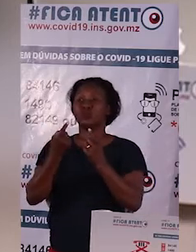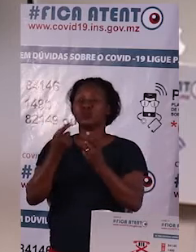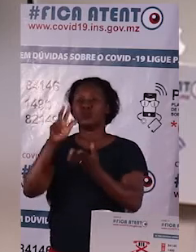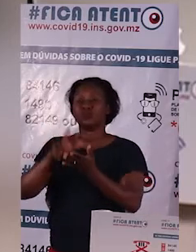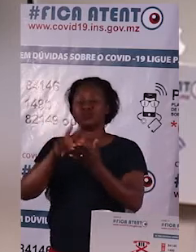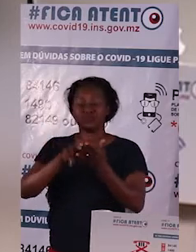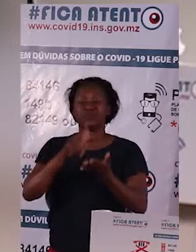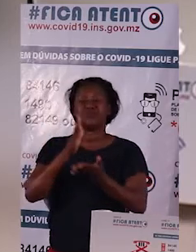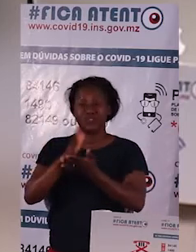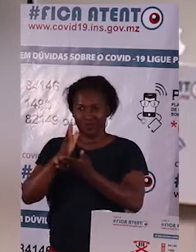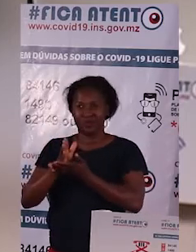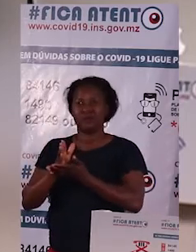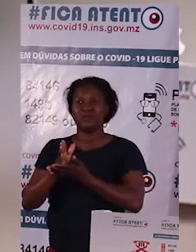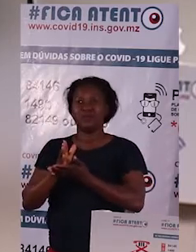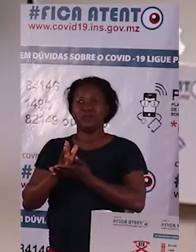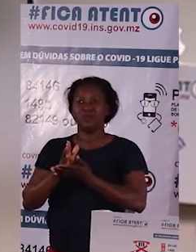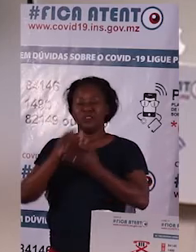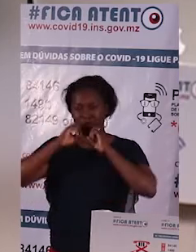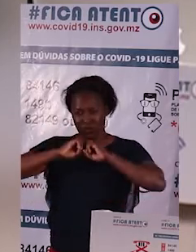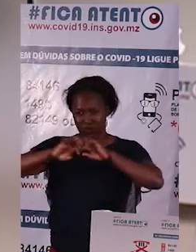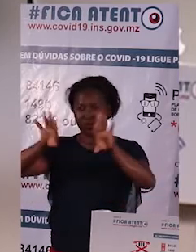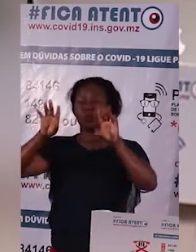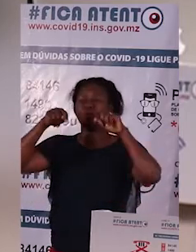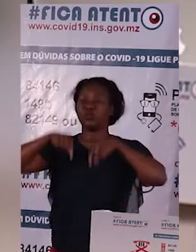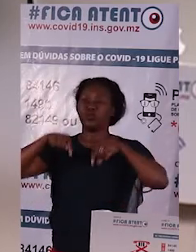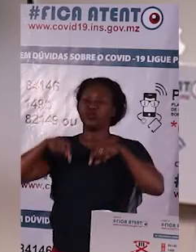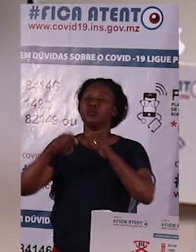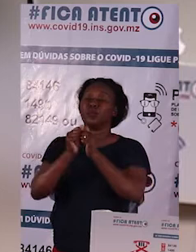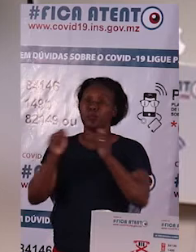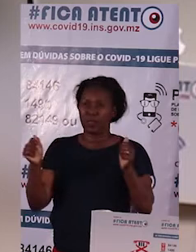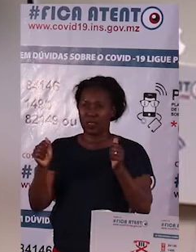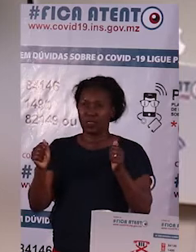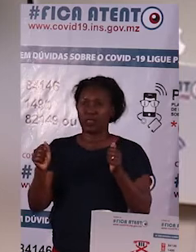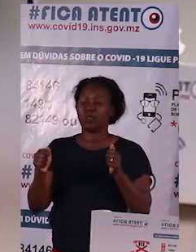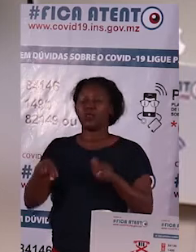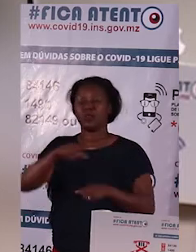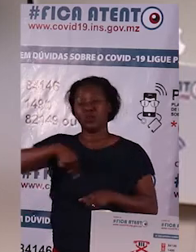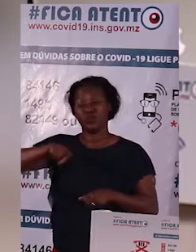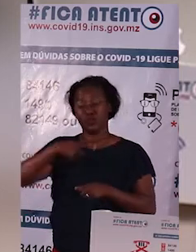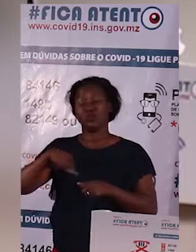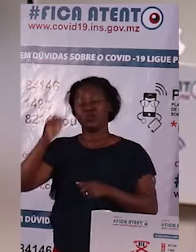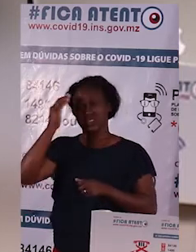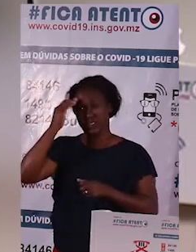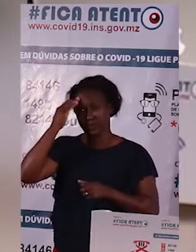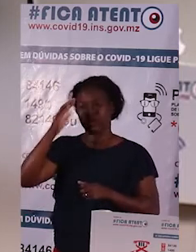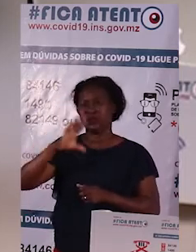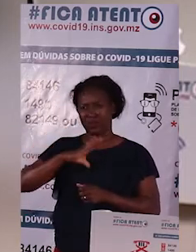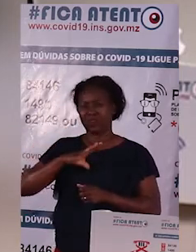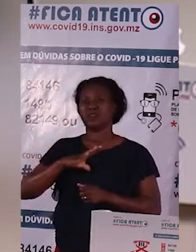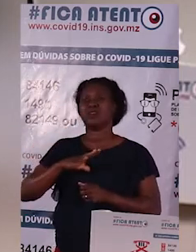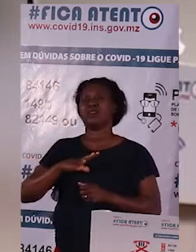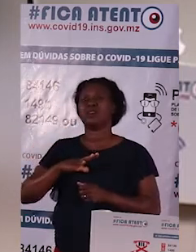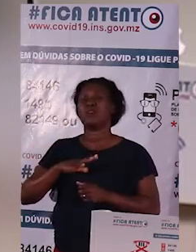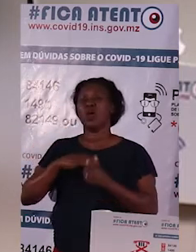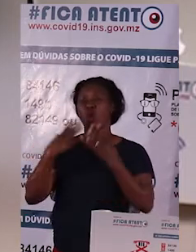76 casos confirmados, incluindo os que foram relatados hoje, mas nós sabemos que há 9 casos recuperados